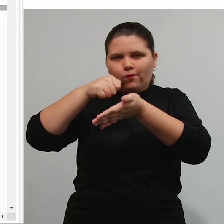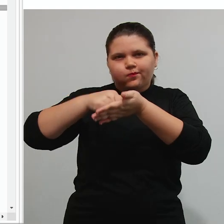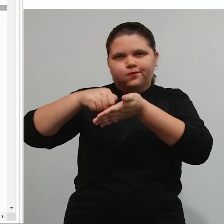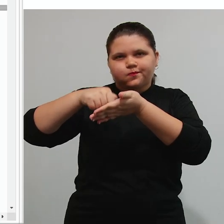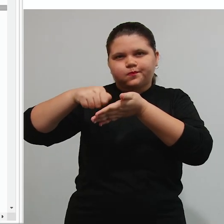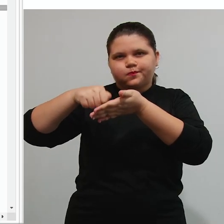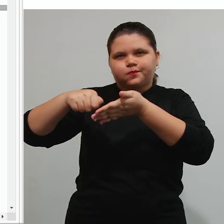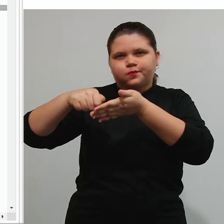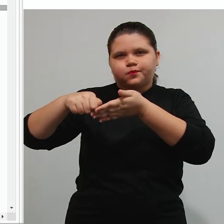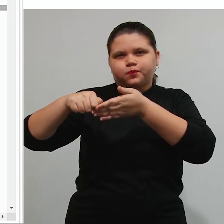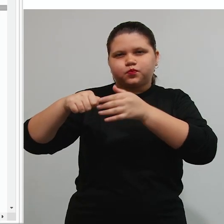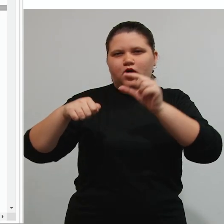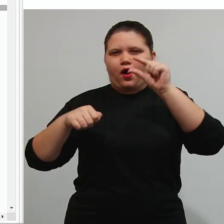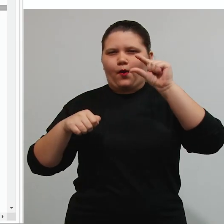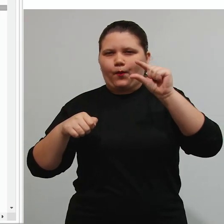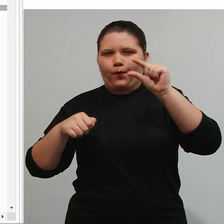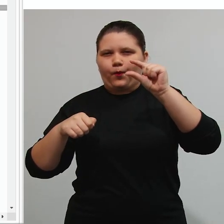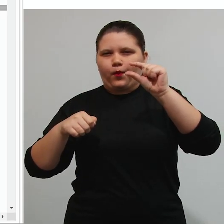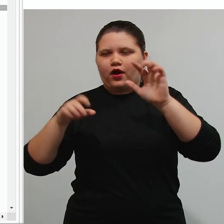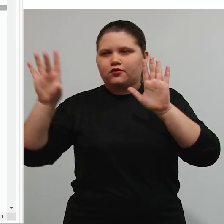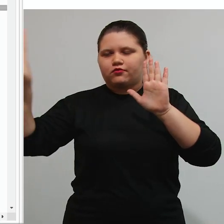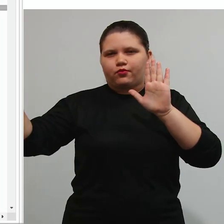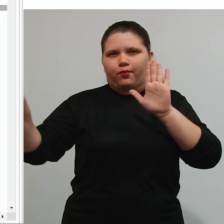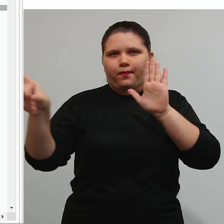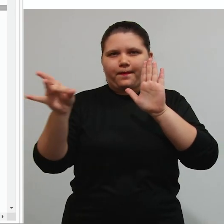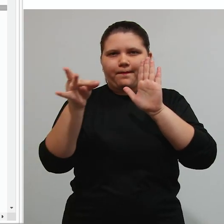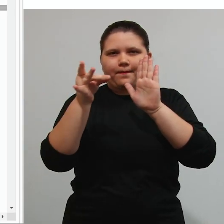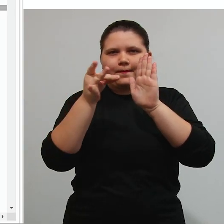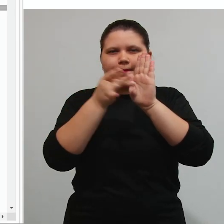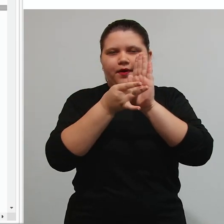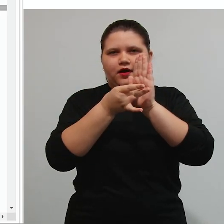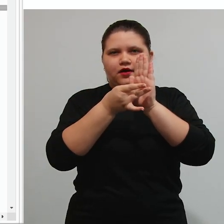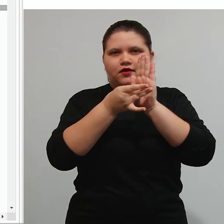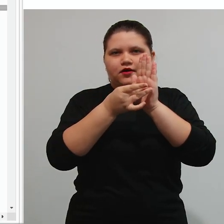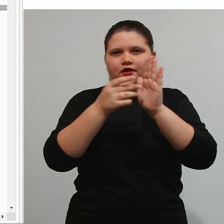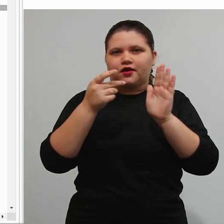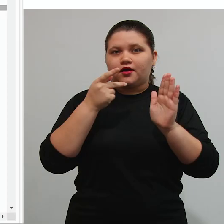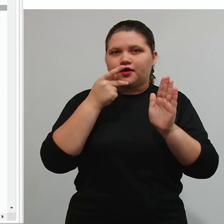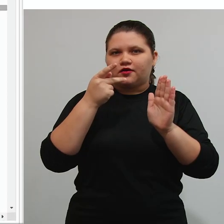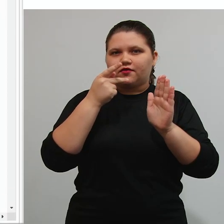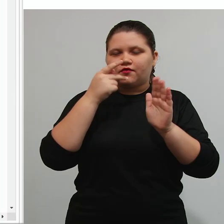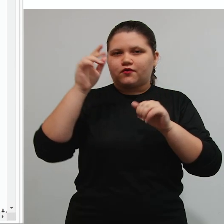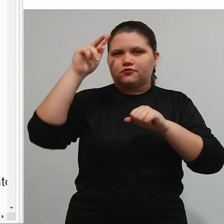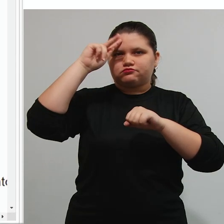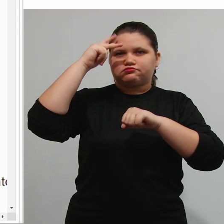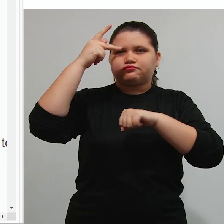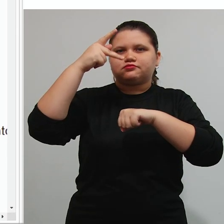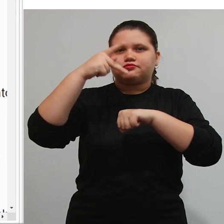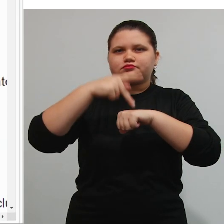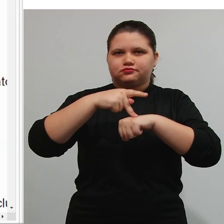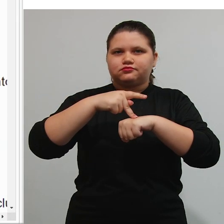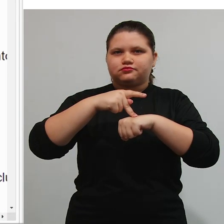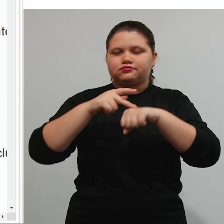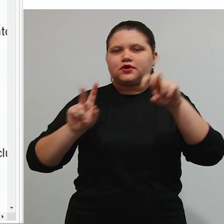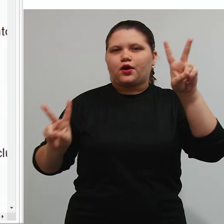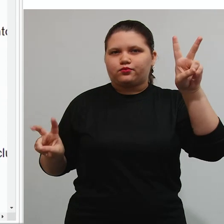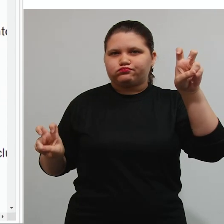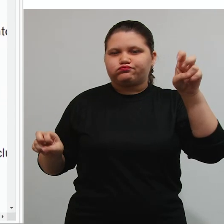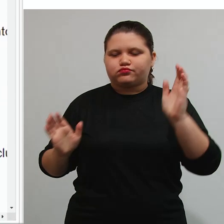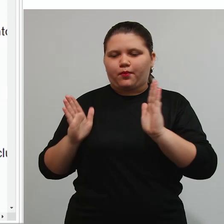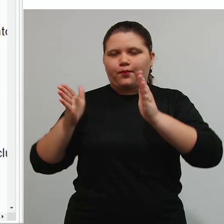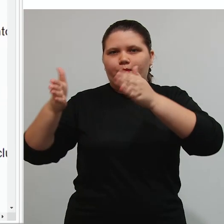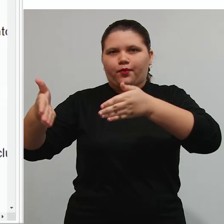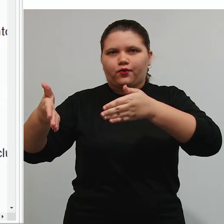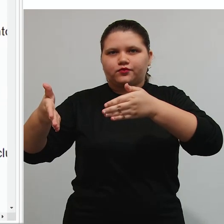do autor. É quando você copia literalmente o que o autor disse e coloca no seu texto. Essa é a citação direta.